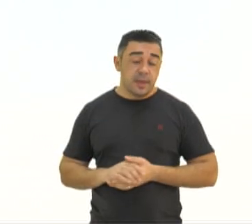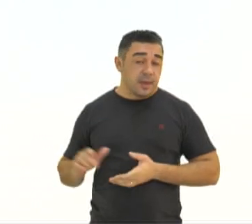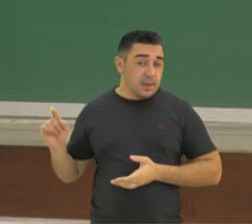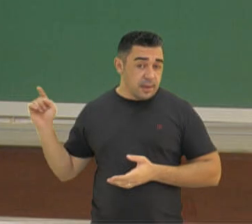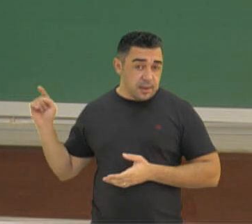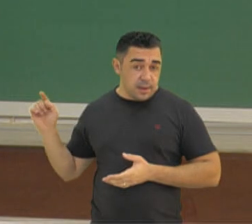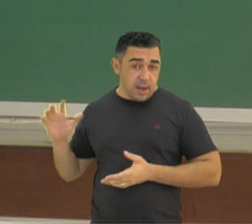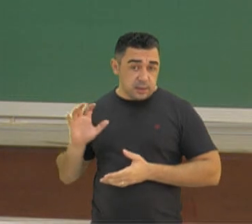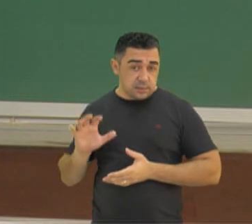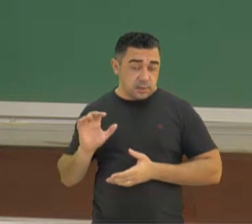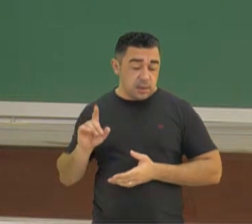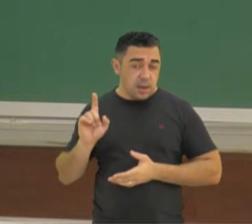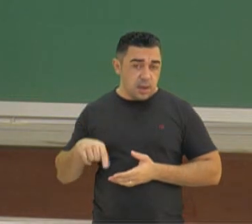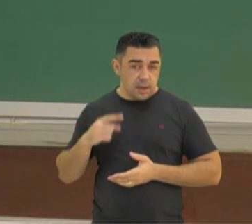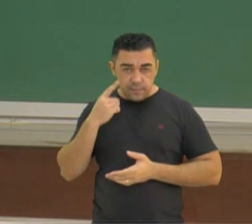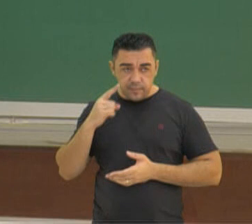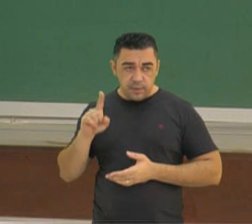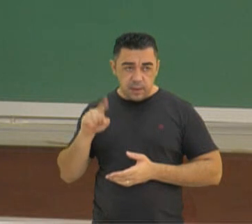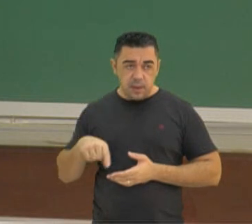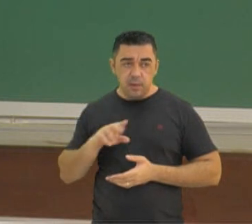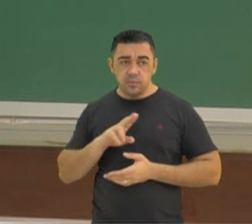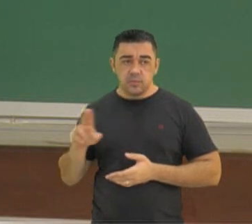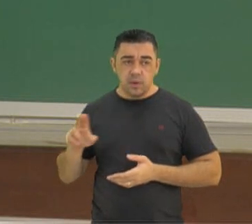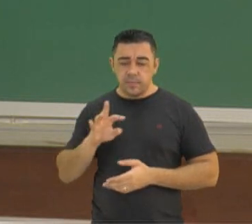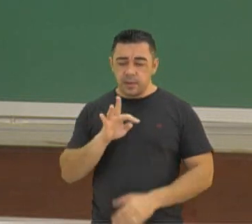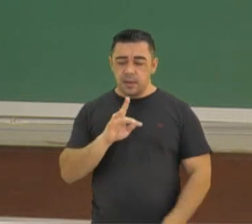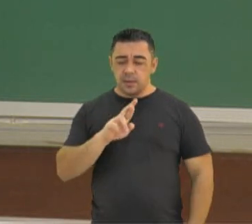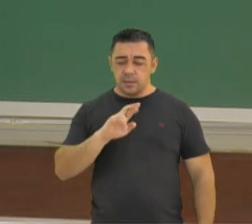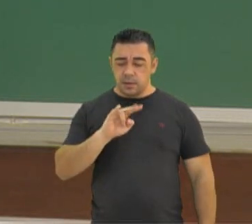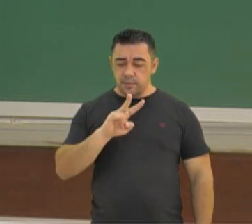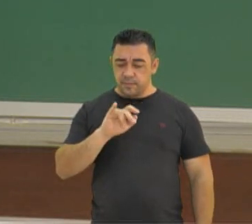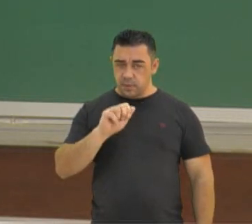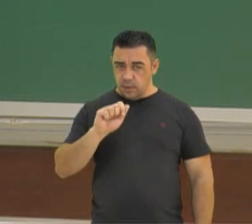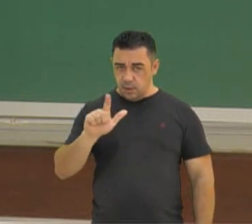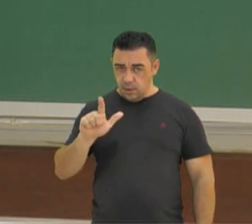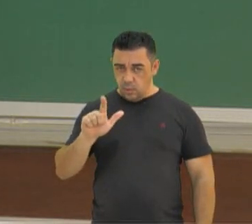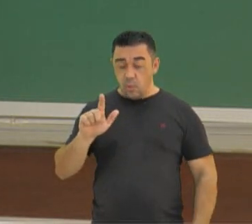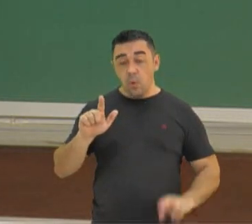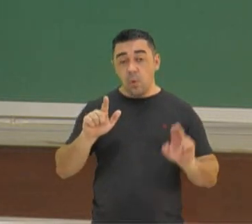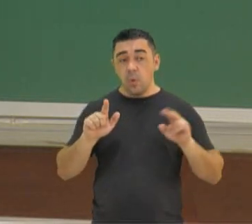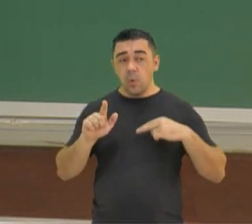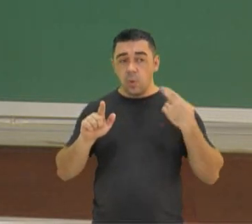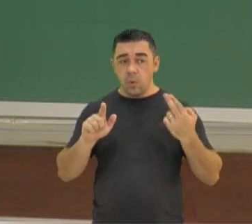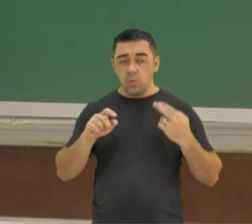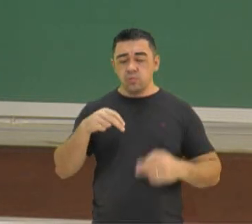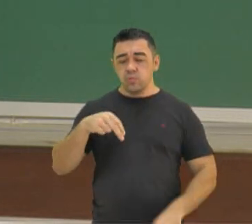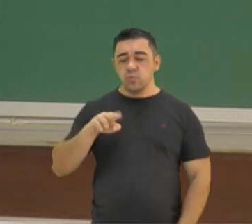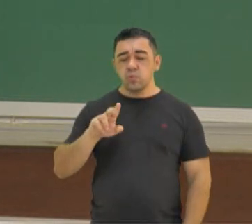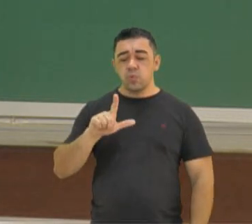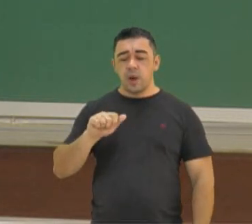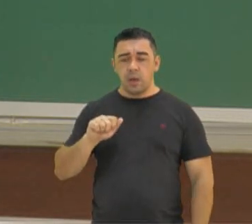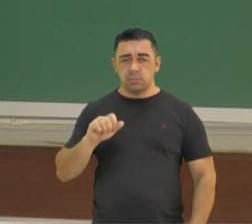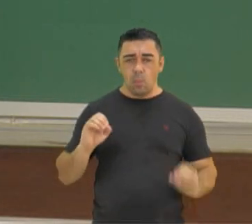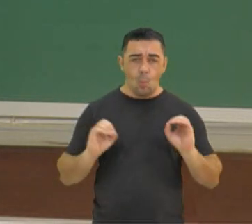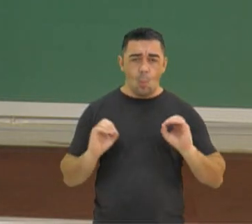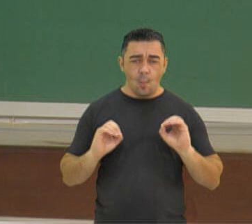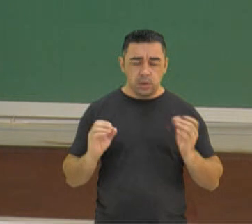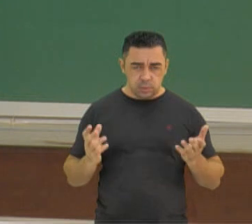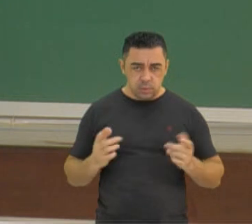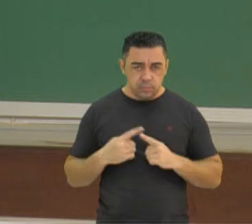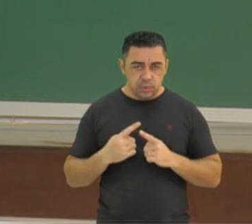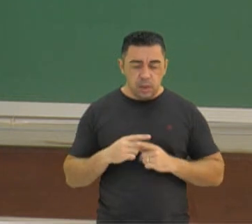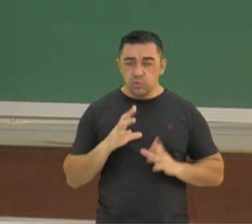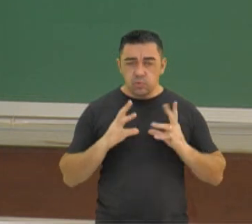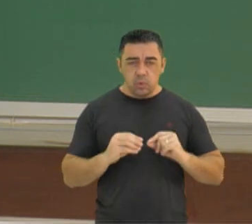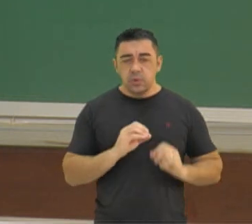de solução a gente costuma chamar de solução trivial ou solução nula, onde todos os termos da minha